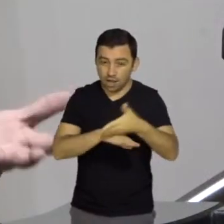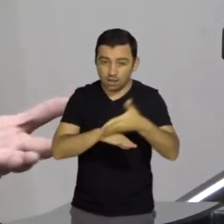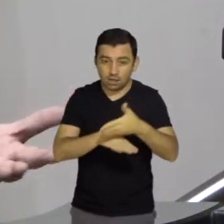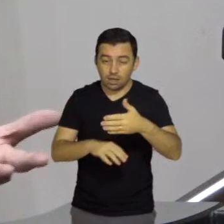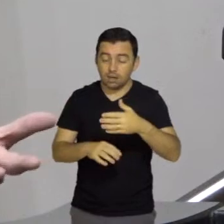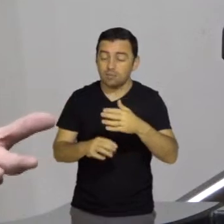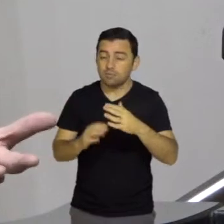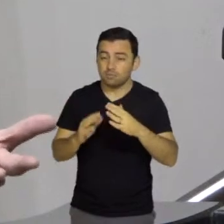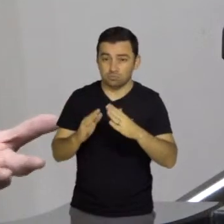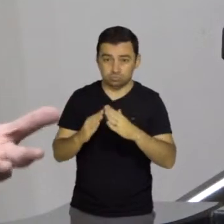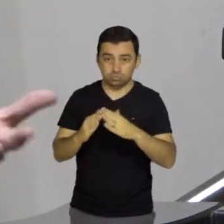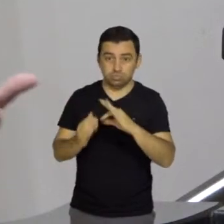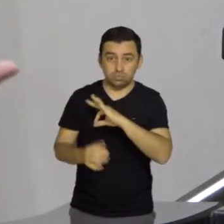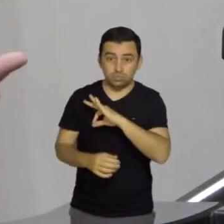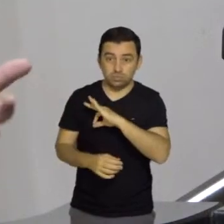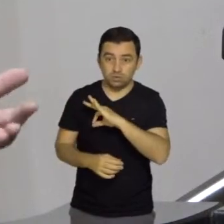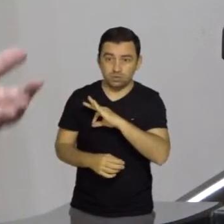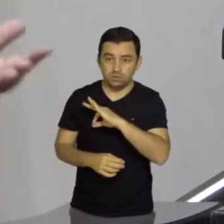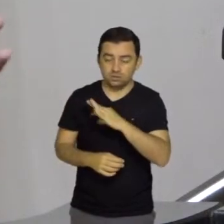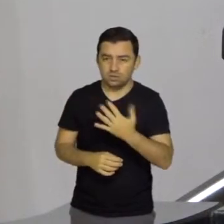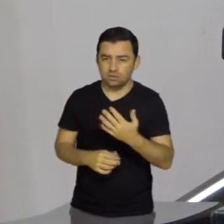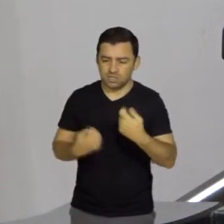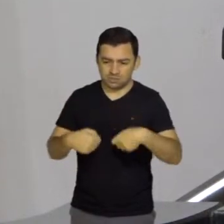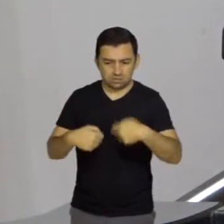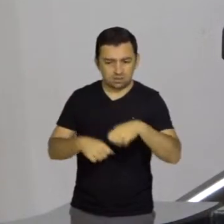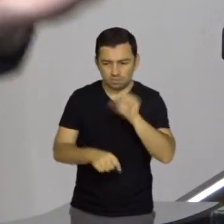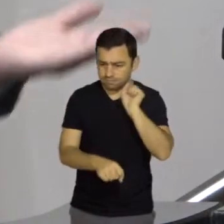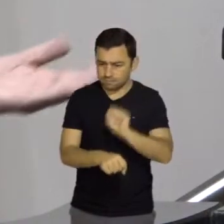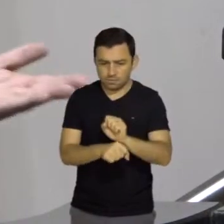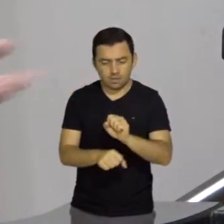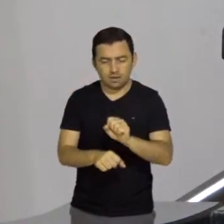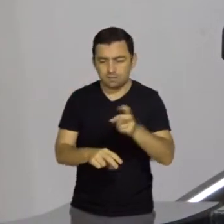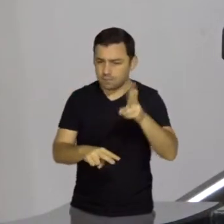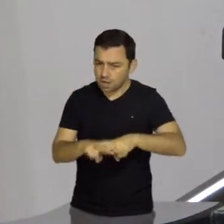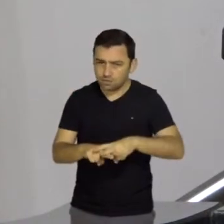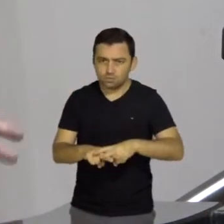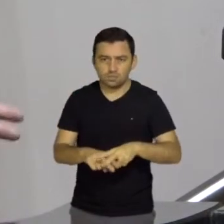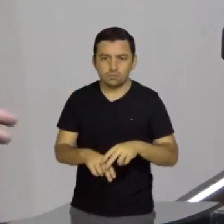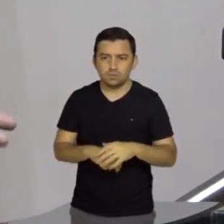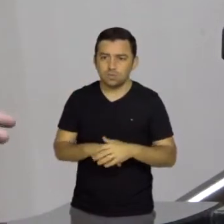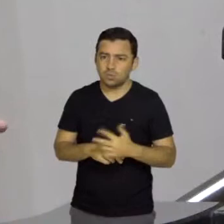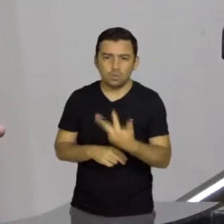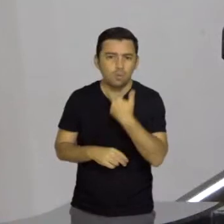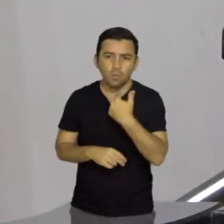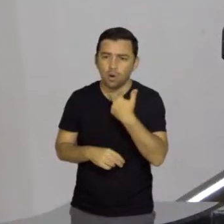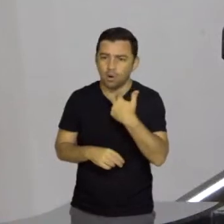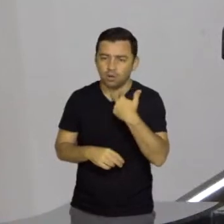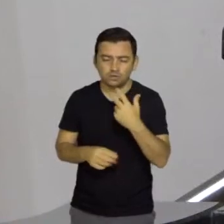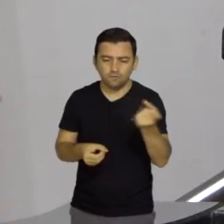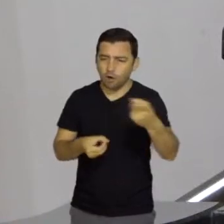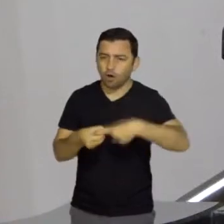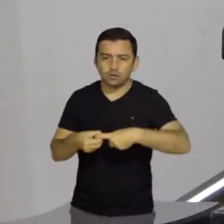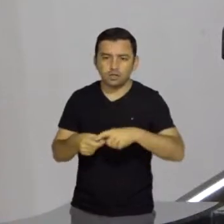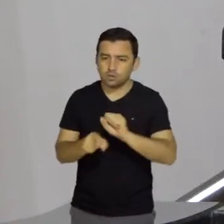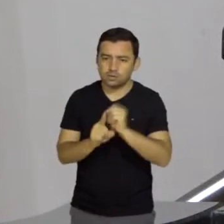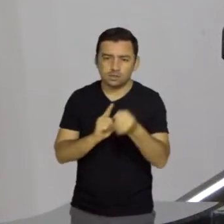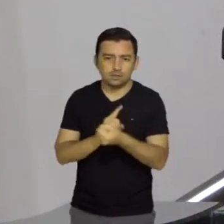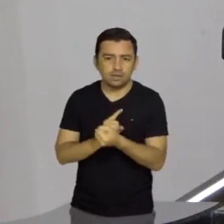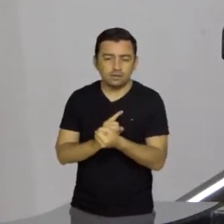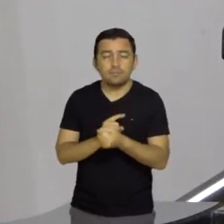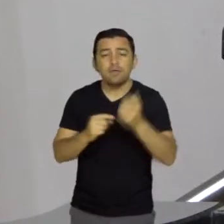tem que manter preso. Essa pessoa não pode estar no meio social. E